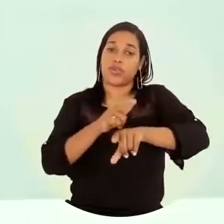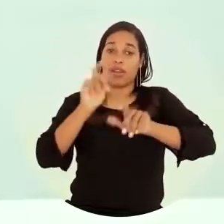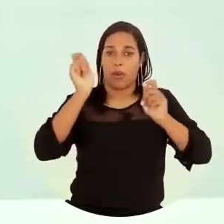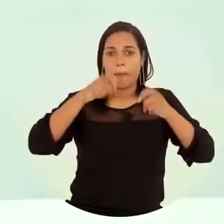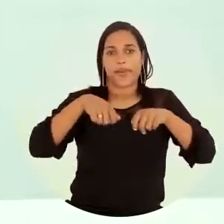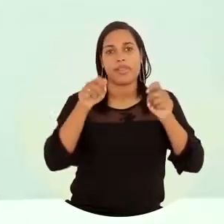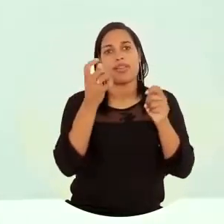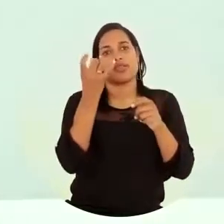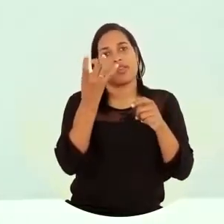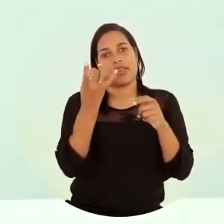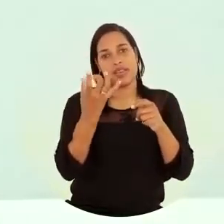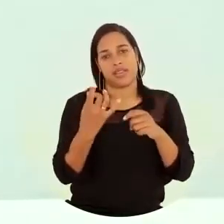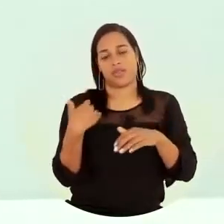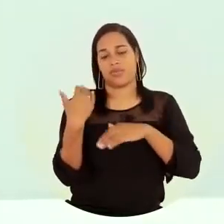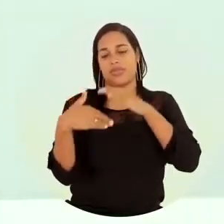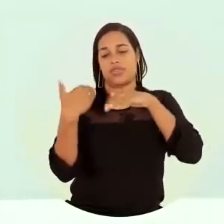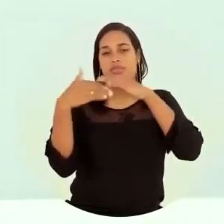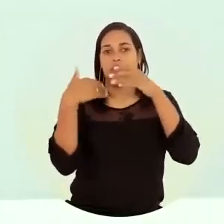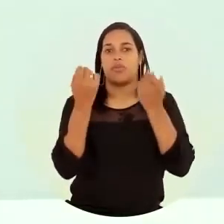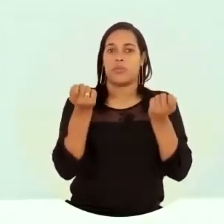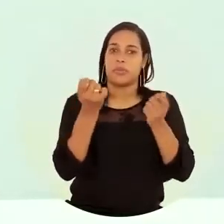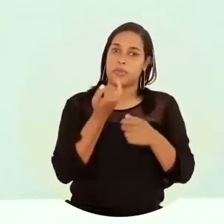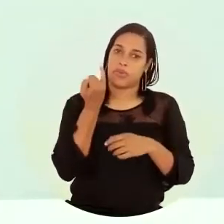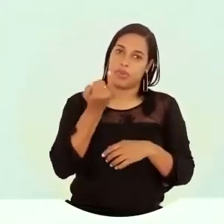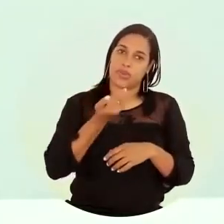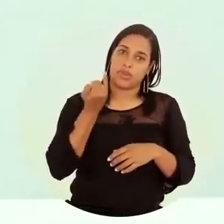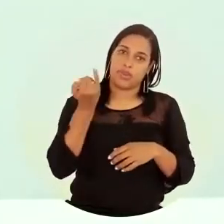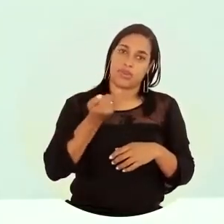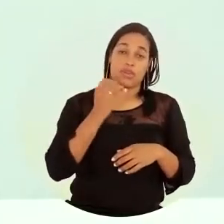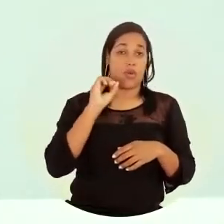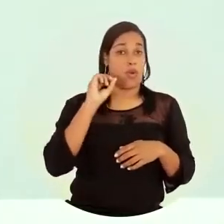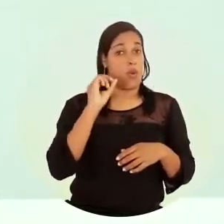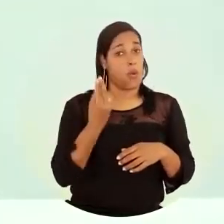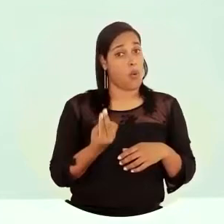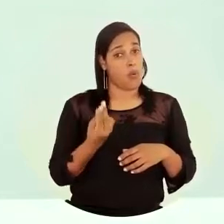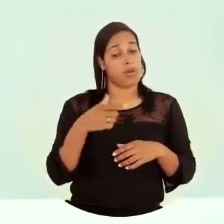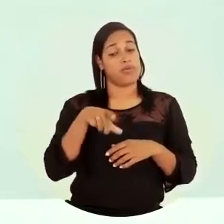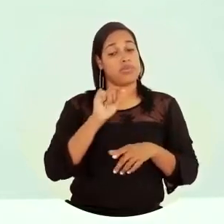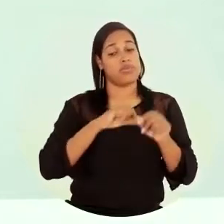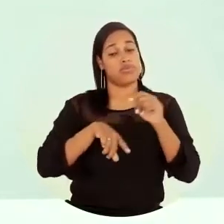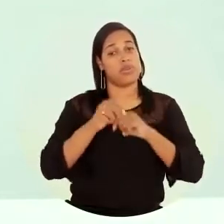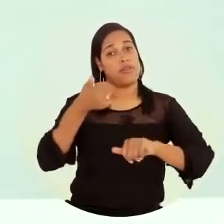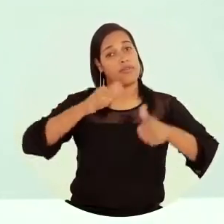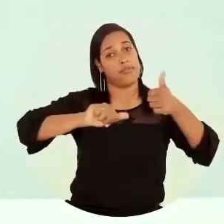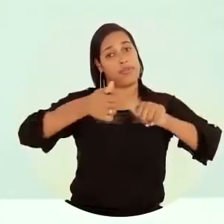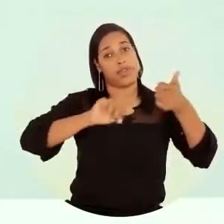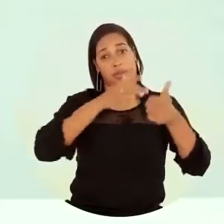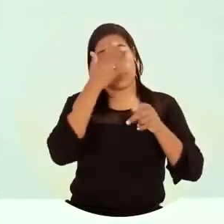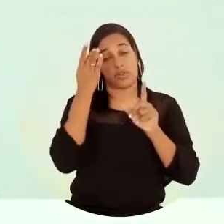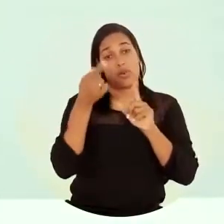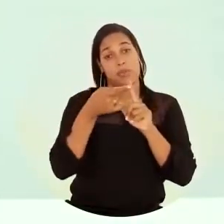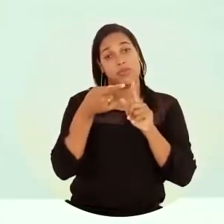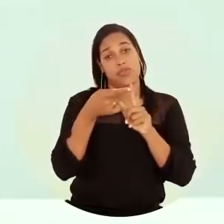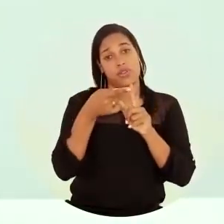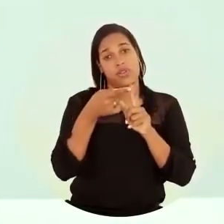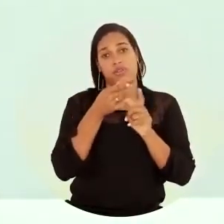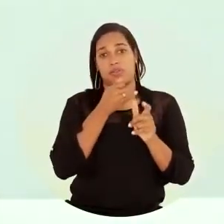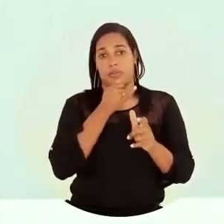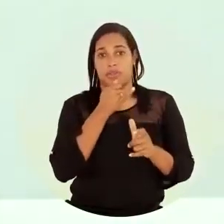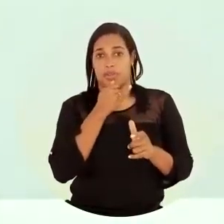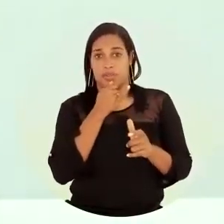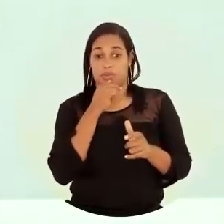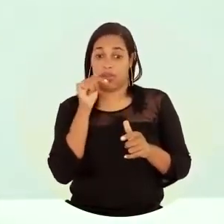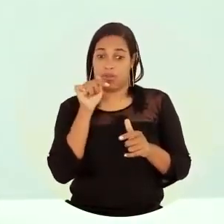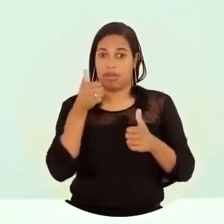No caso, essa avaliação por objetivos, a empresa vai estabelecer uma meta para cada objetivo. Então, ela pode dizer,